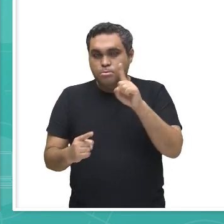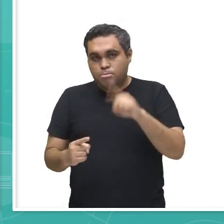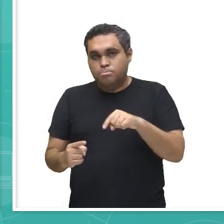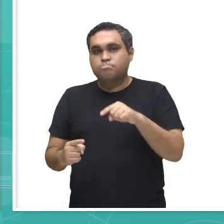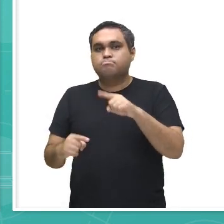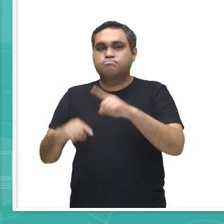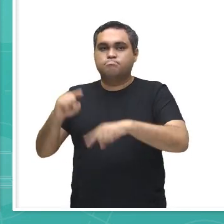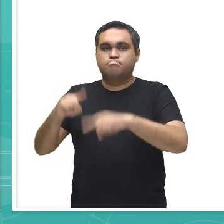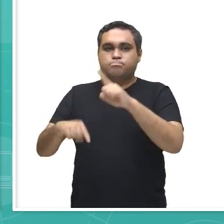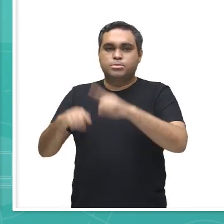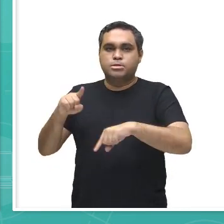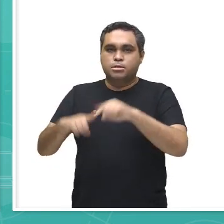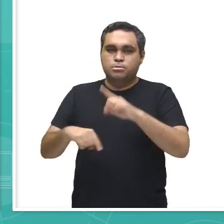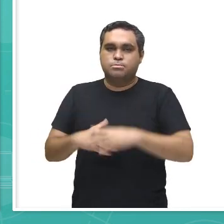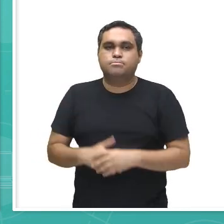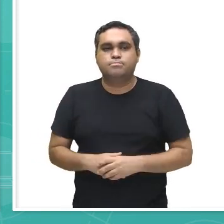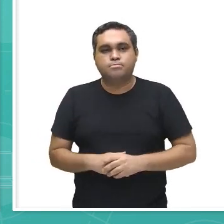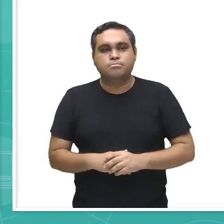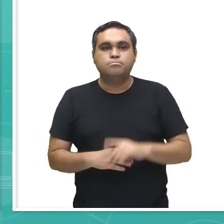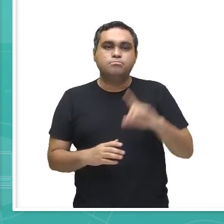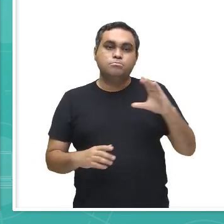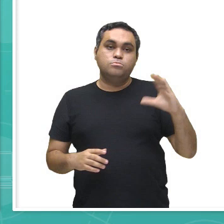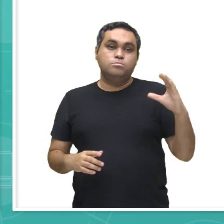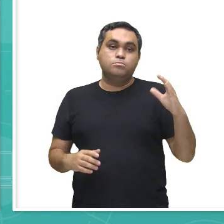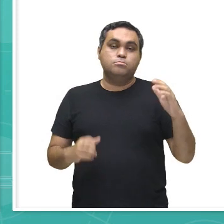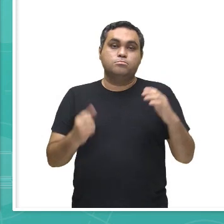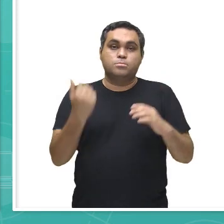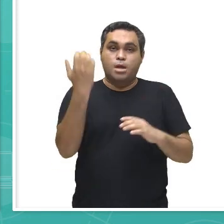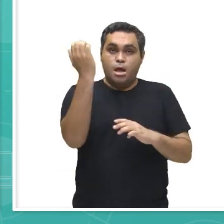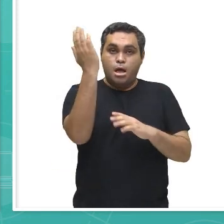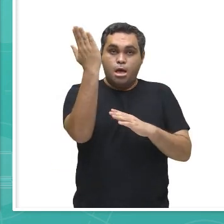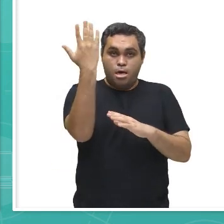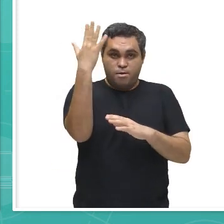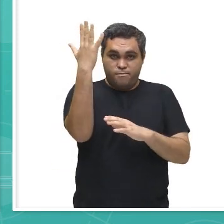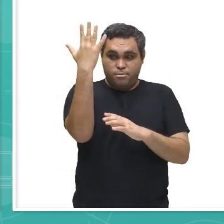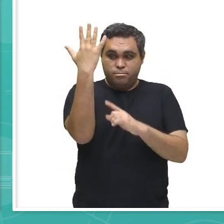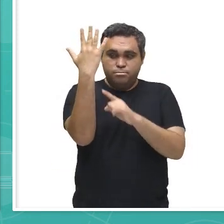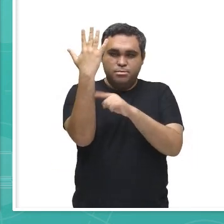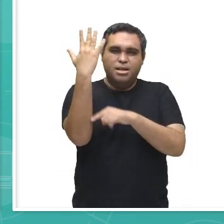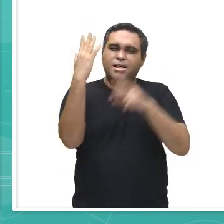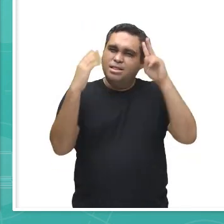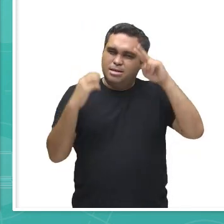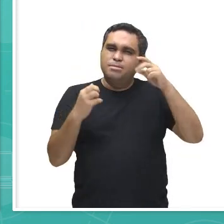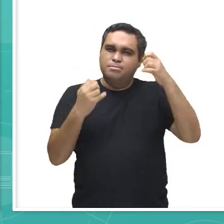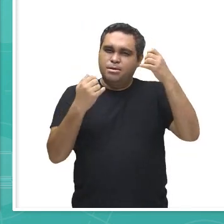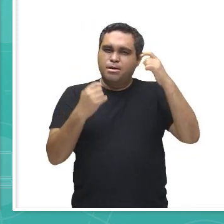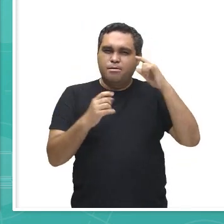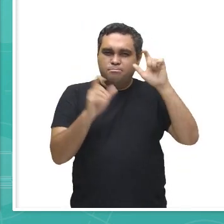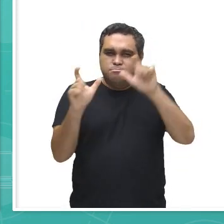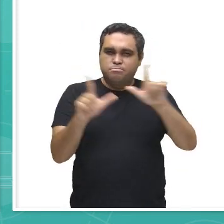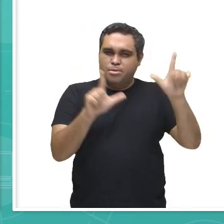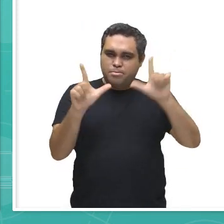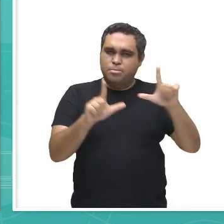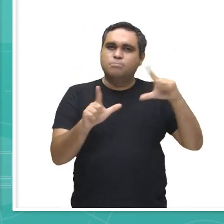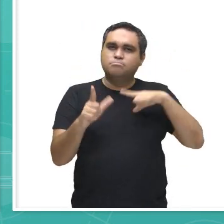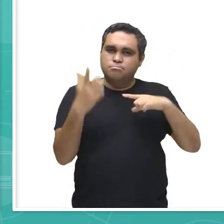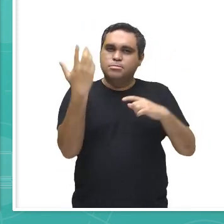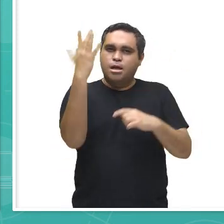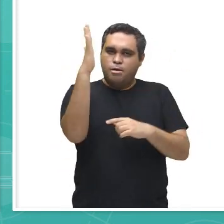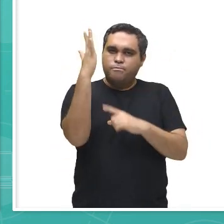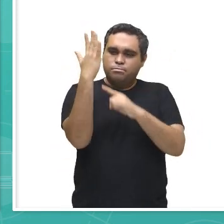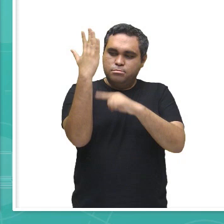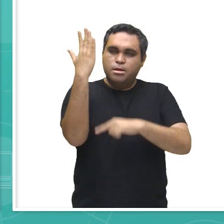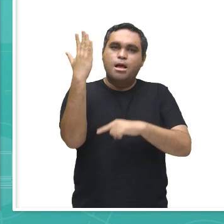Olha só. O C, né, o tronco de uma árvore, a gente até viu esse exemplo na nossa aula. O tronco de uma árvore, ele é